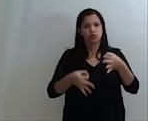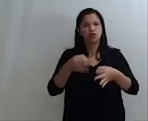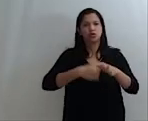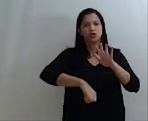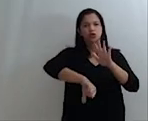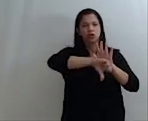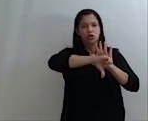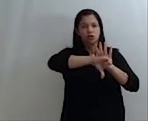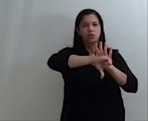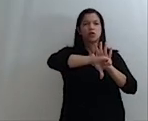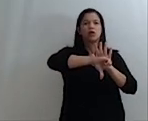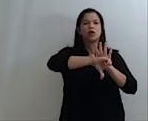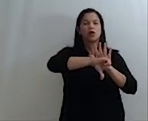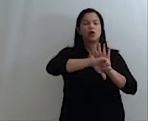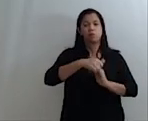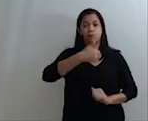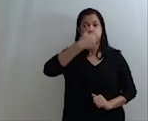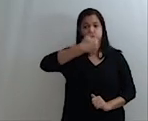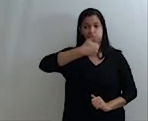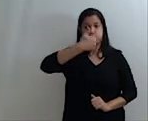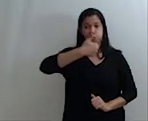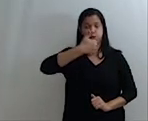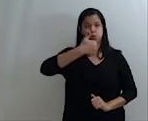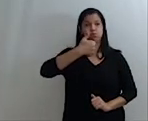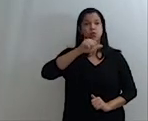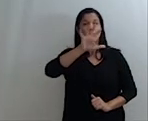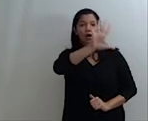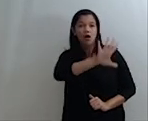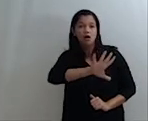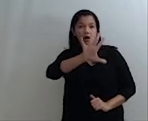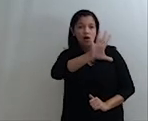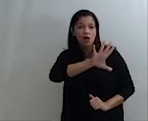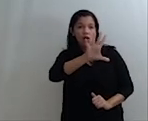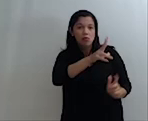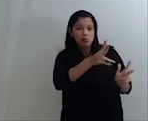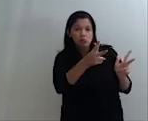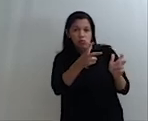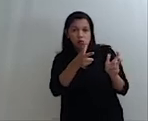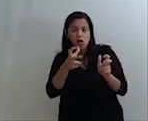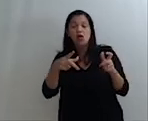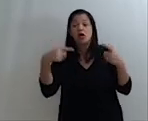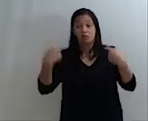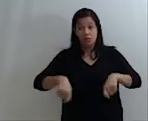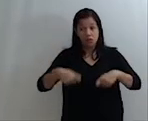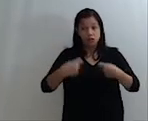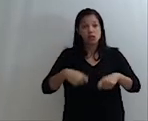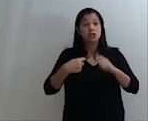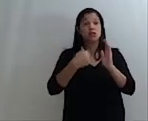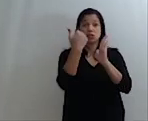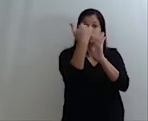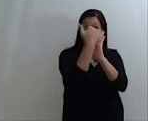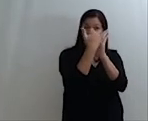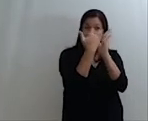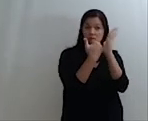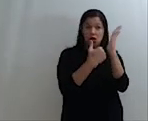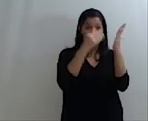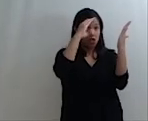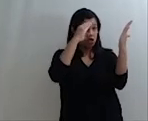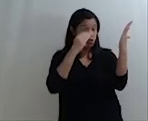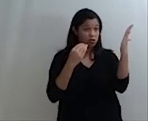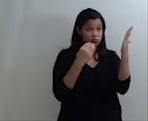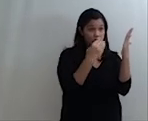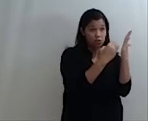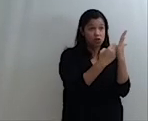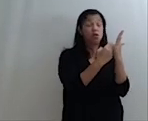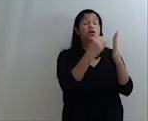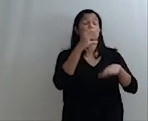primeiro o reconhecimento de pessoas deve observar o procedimento previsto no artigo 226 do Código de Processo Penal cuj cujas